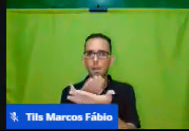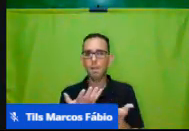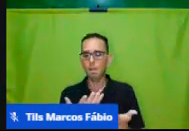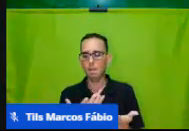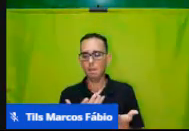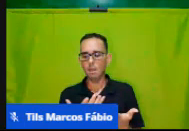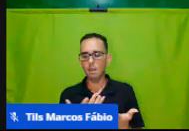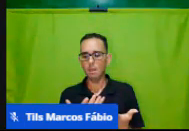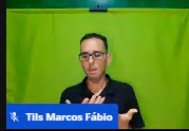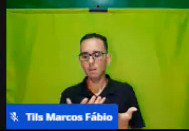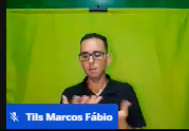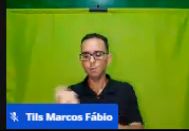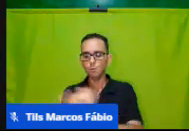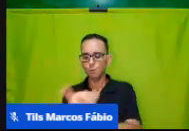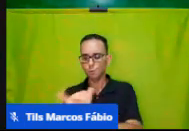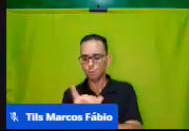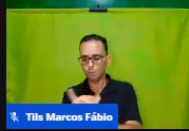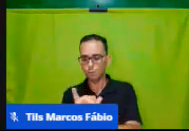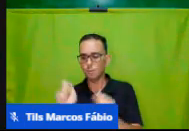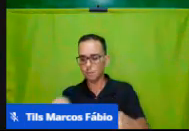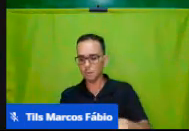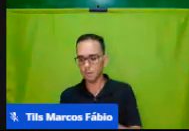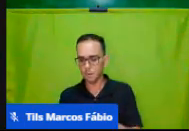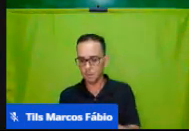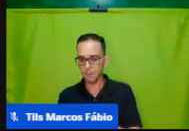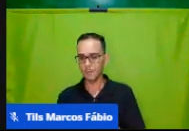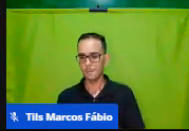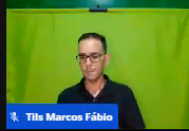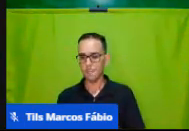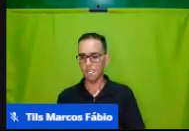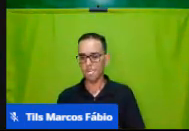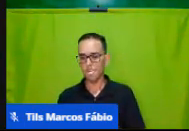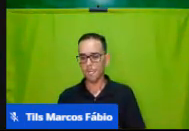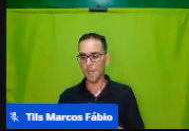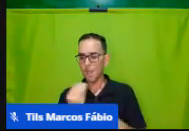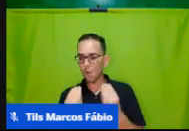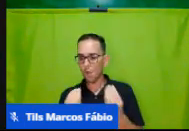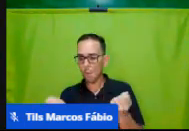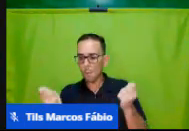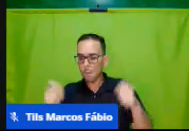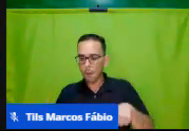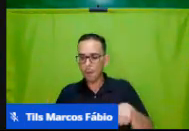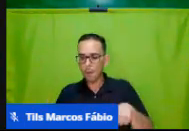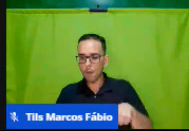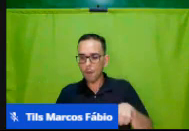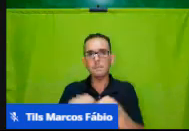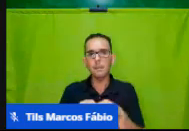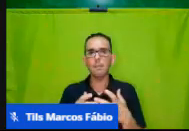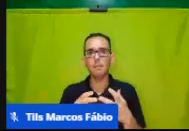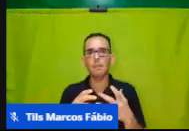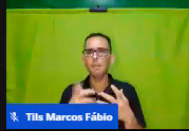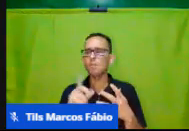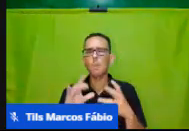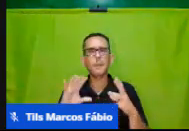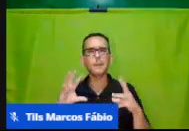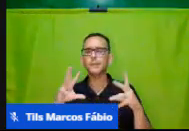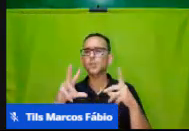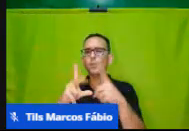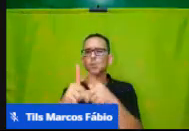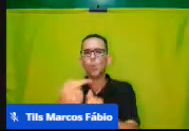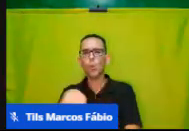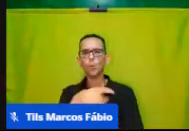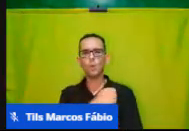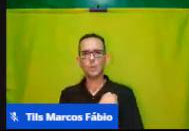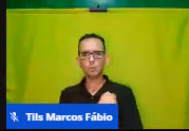do YouTube, né, meio que como que ele poderia fazer, né, nem todos os nossos alunos, a